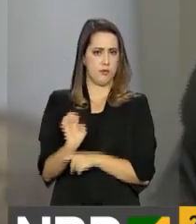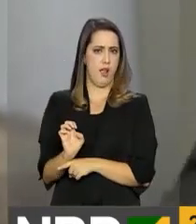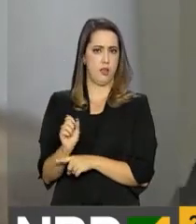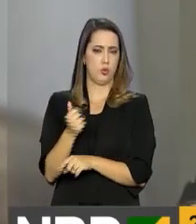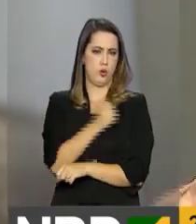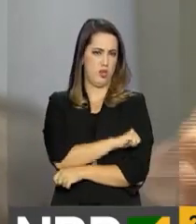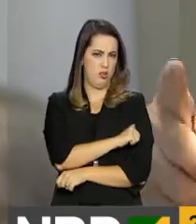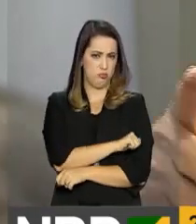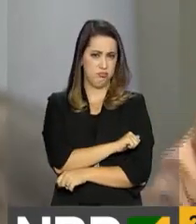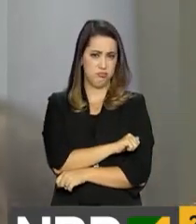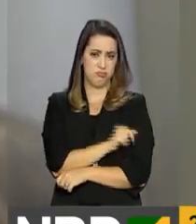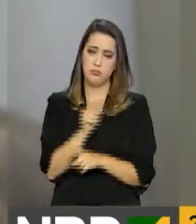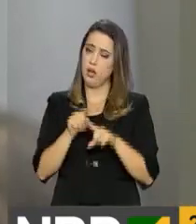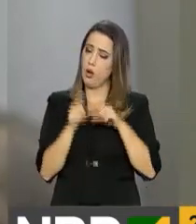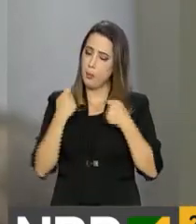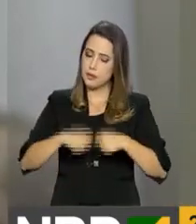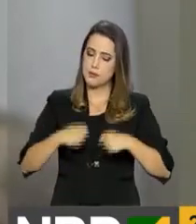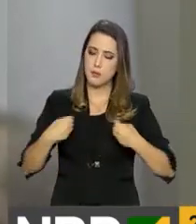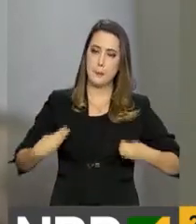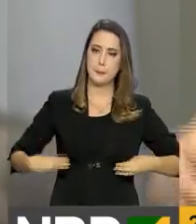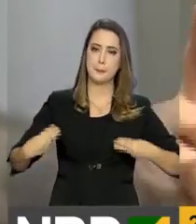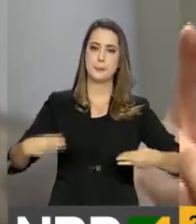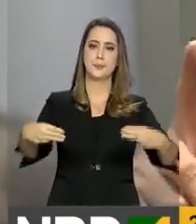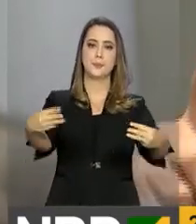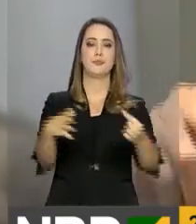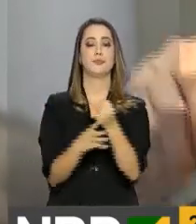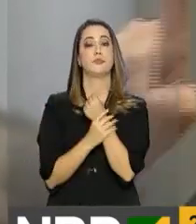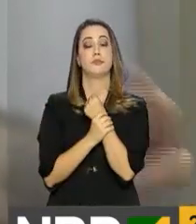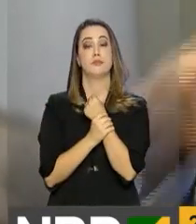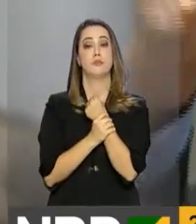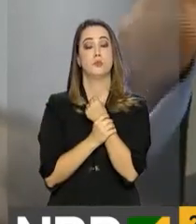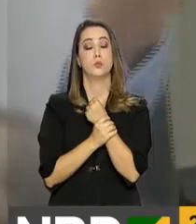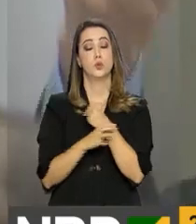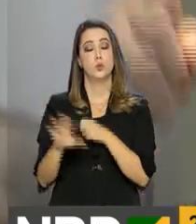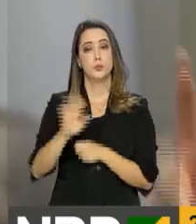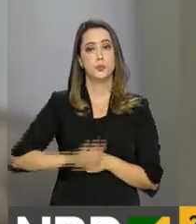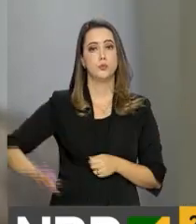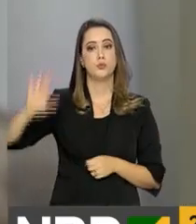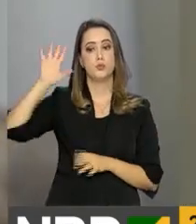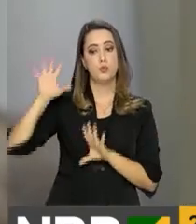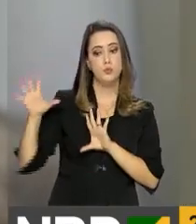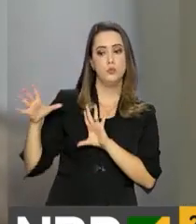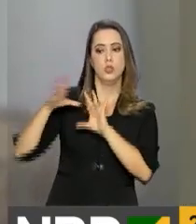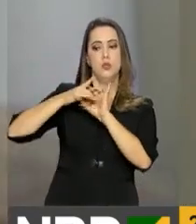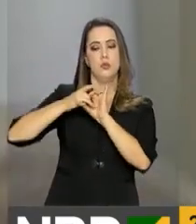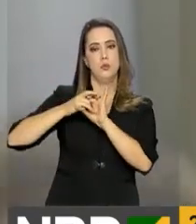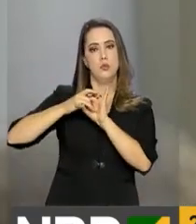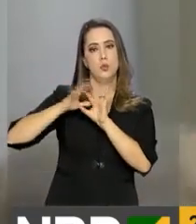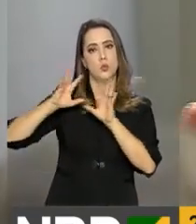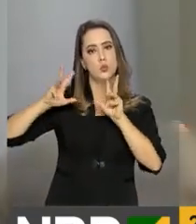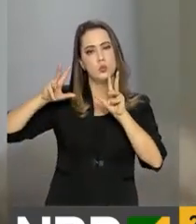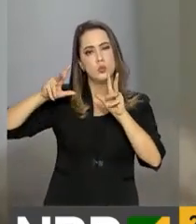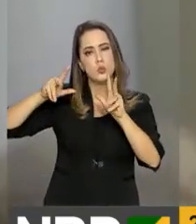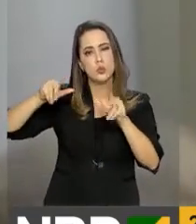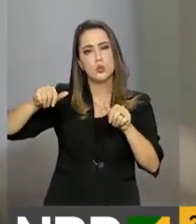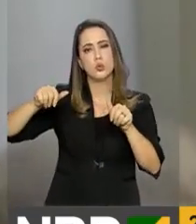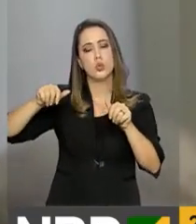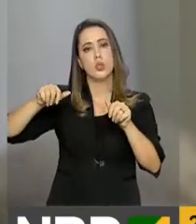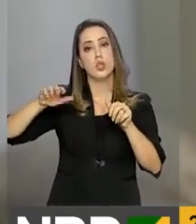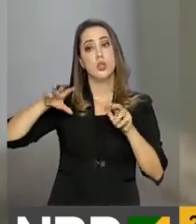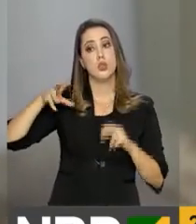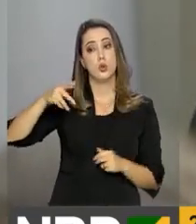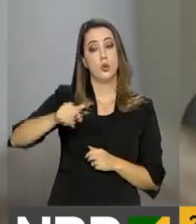vou criar o Ministério Extraordinário da Segurança Pública, como disse, para coordenar e integrar a segurança pública em todos os